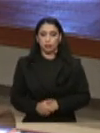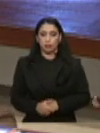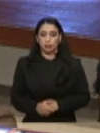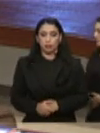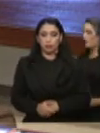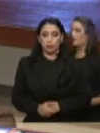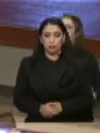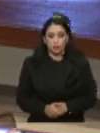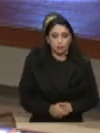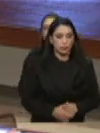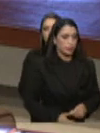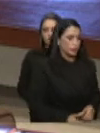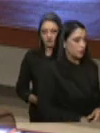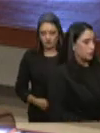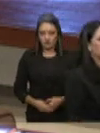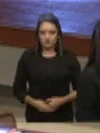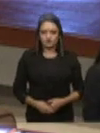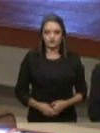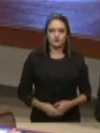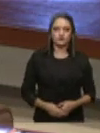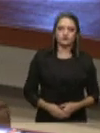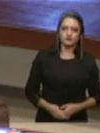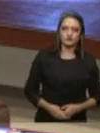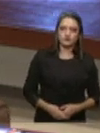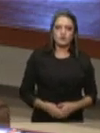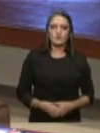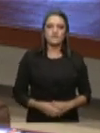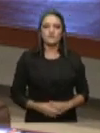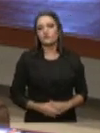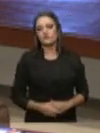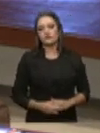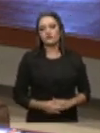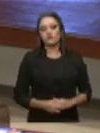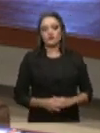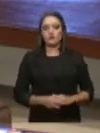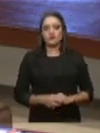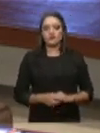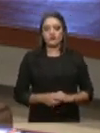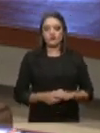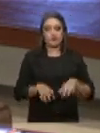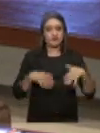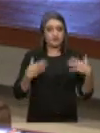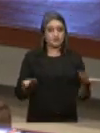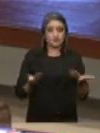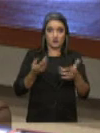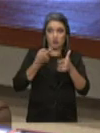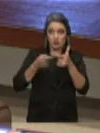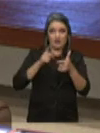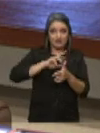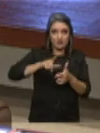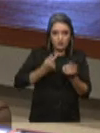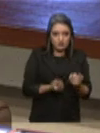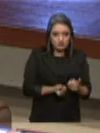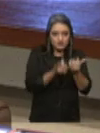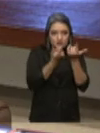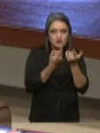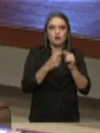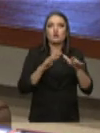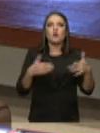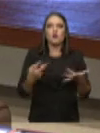pagamento de precatório que não se sabe quando advirá. Então, a questão aqui é o posicionamento do Supremo